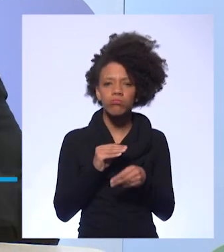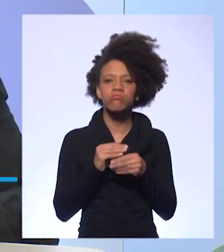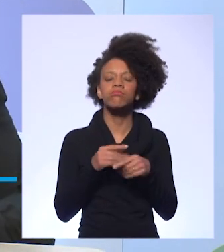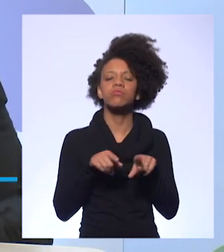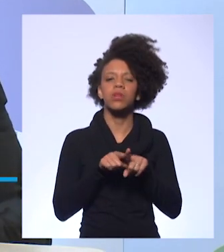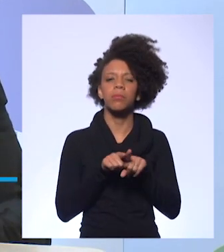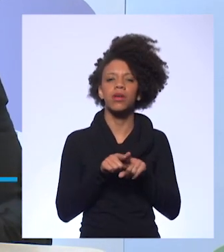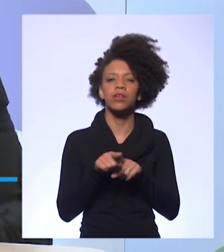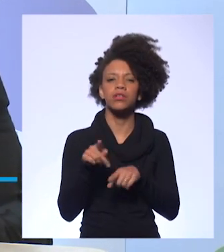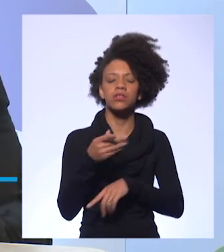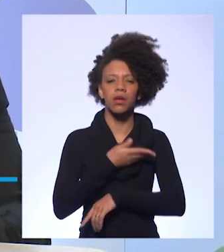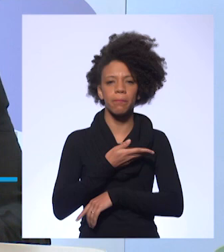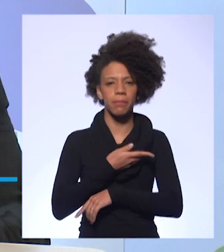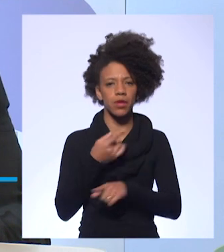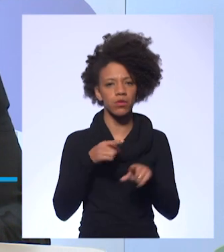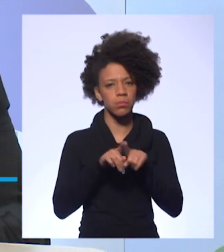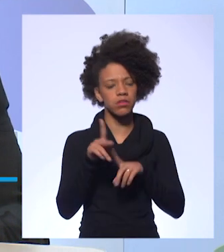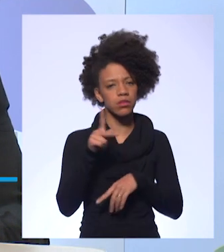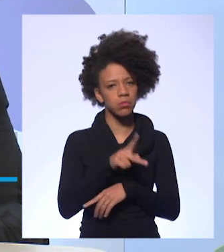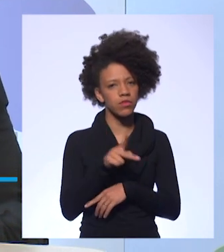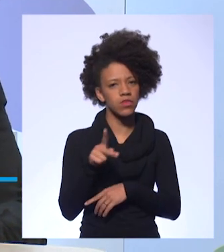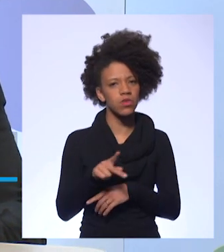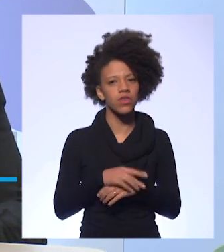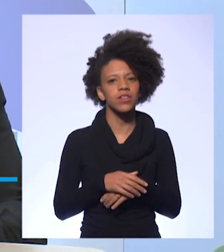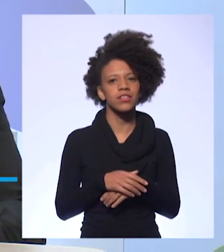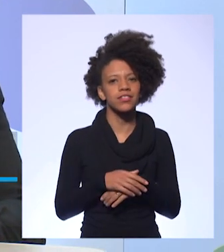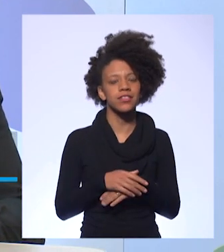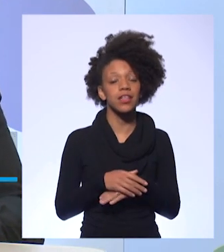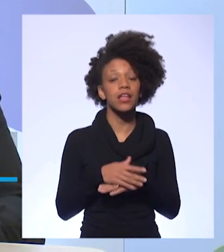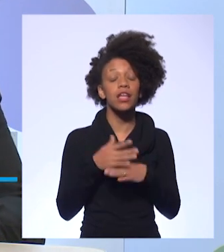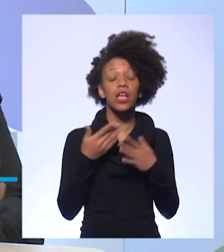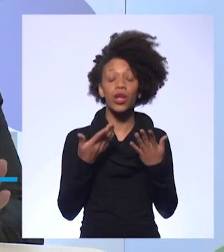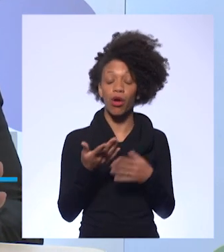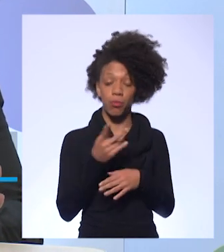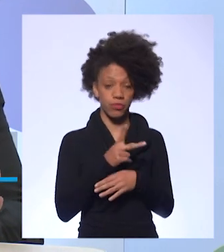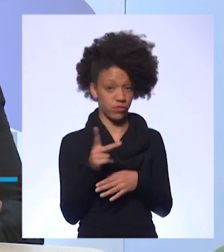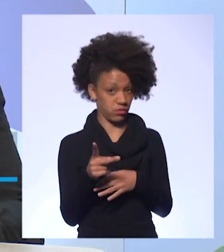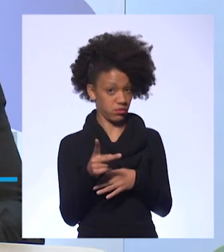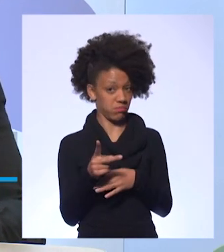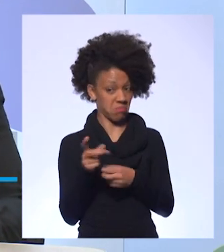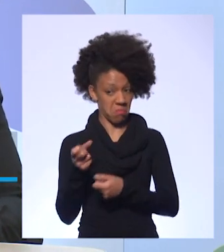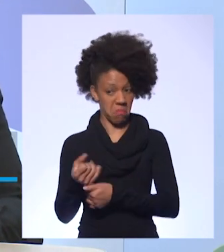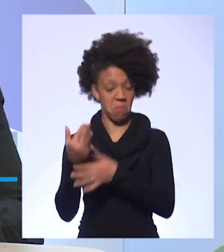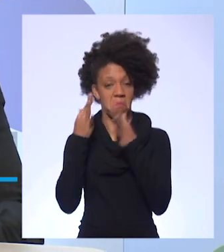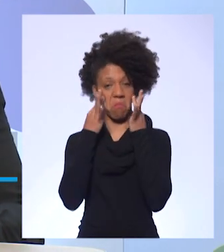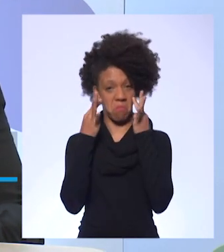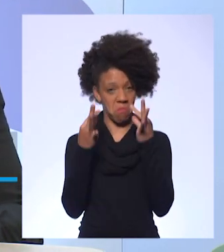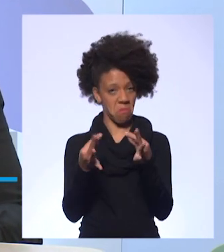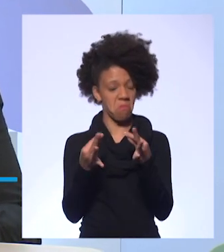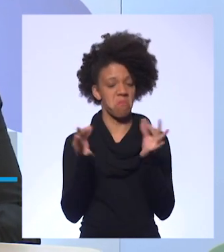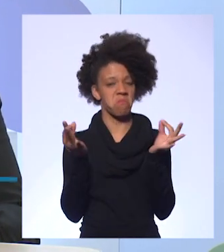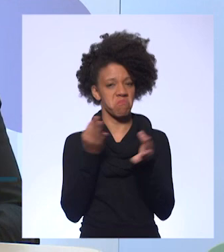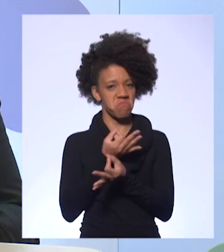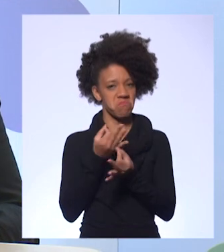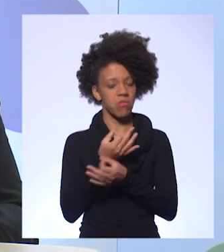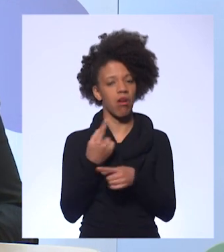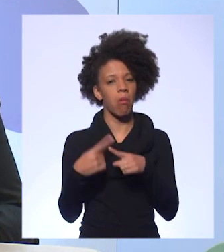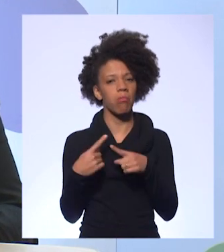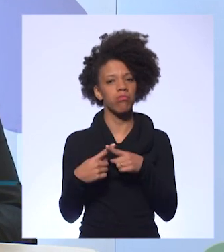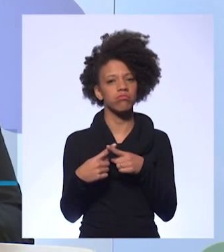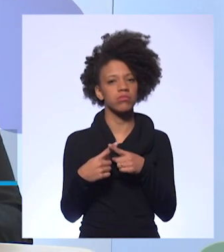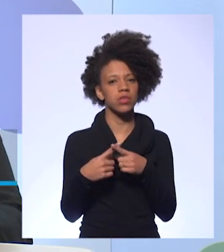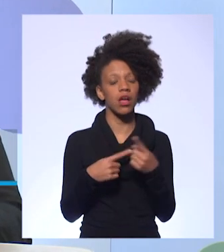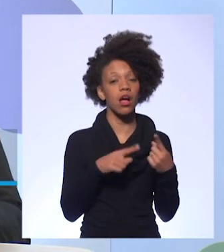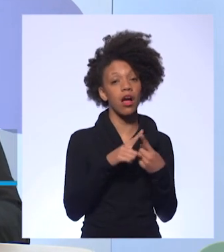também dos nossos colegas e parceiros professores e Prof Olha a galera tá prestando muita atenção viu porque eles colocaram